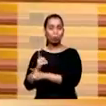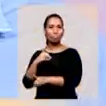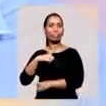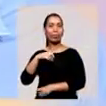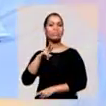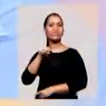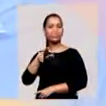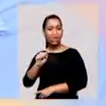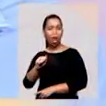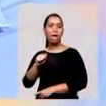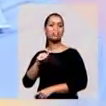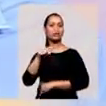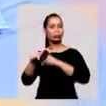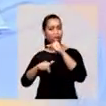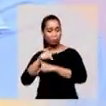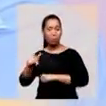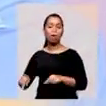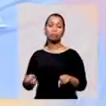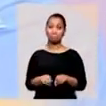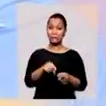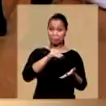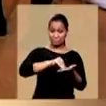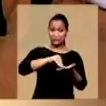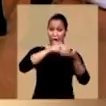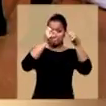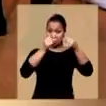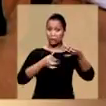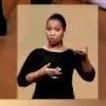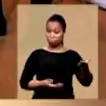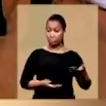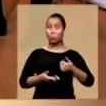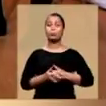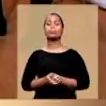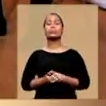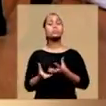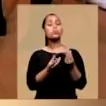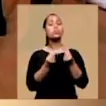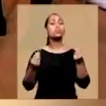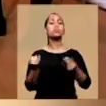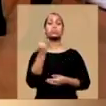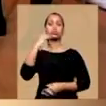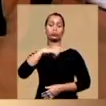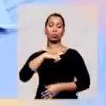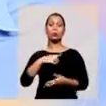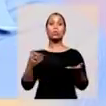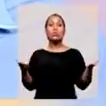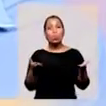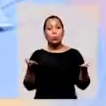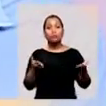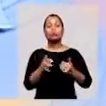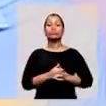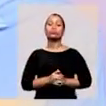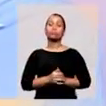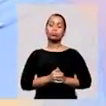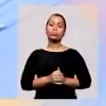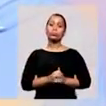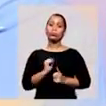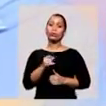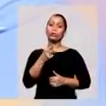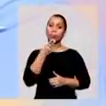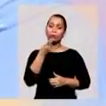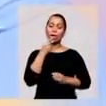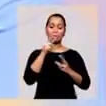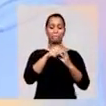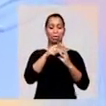um pouquinho sobre a Secretaria Municipal também, do Trabalho. Então, tudo isso é importante, né? Então, hoje, se eu